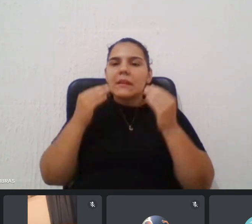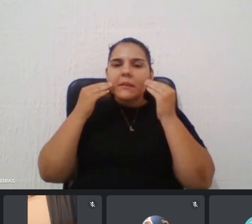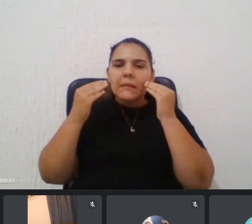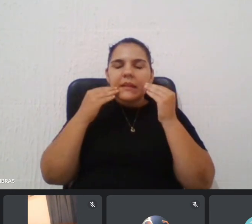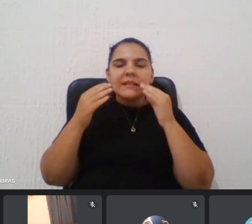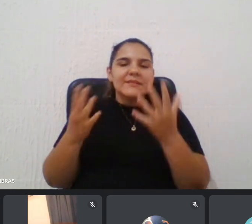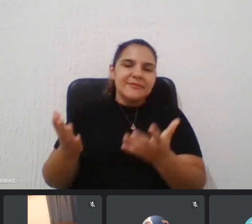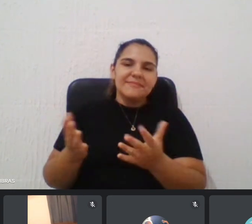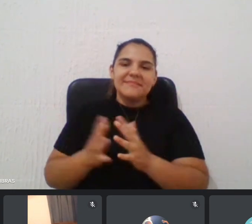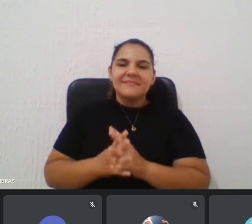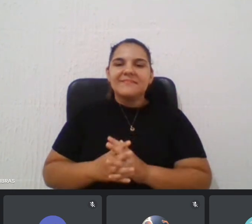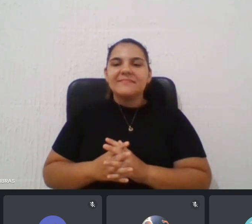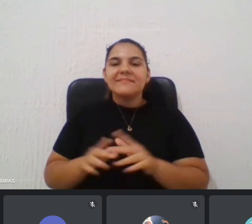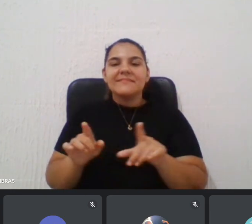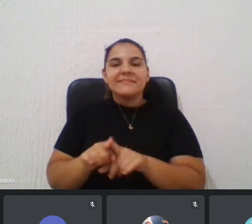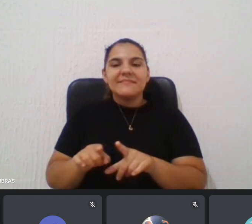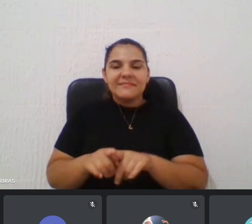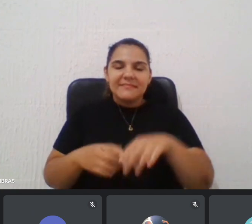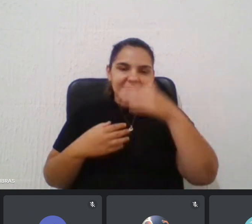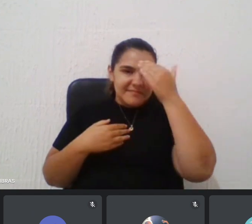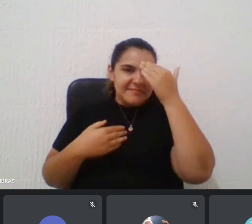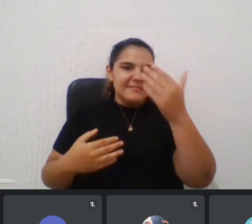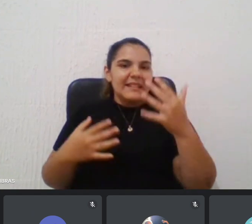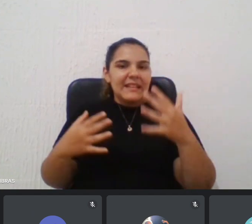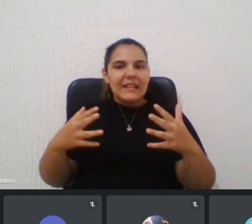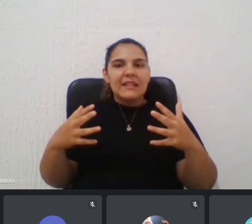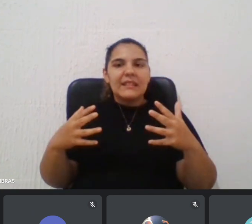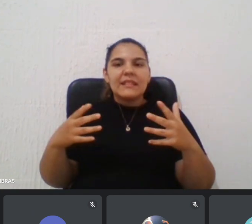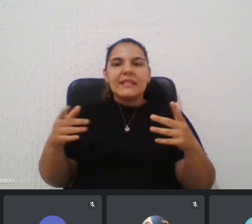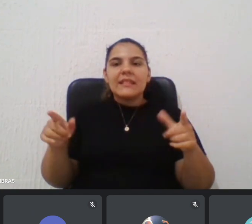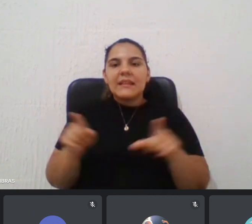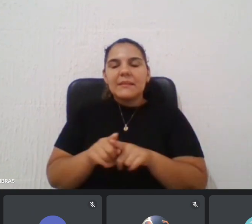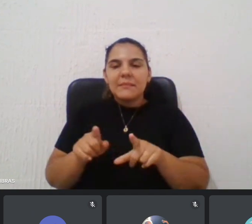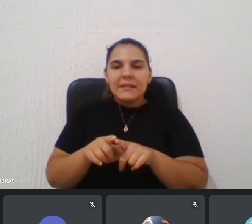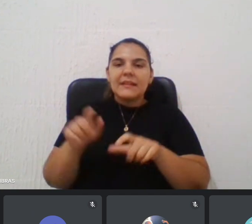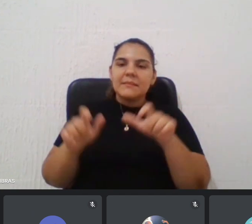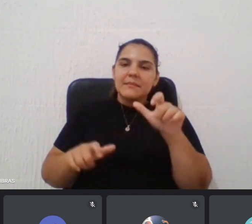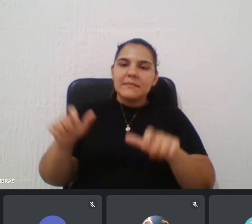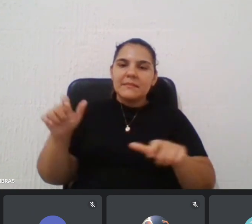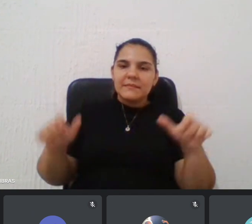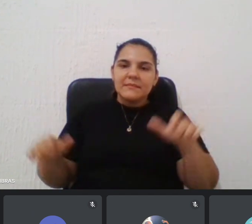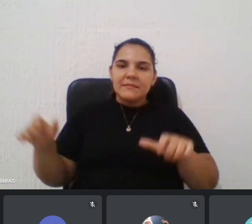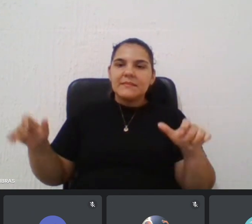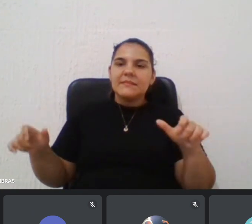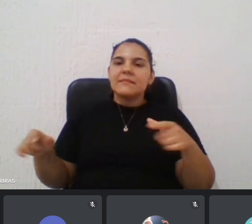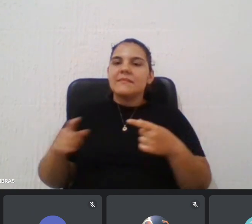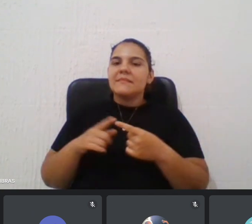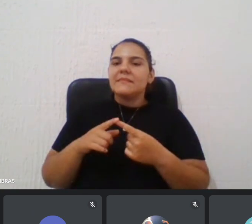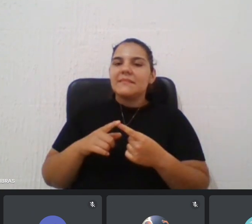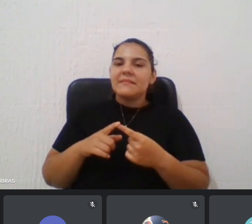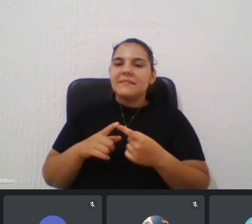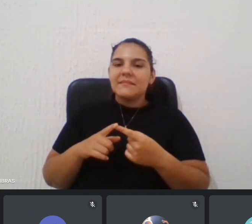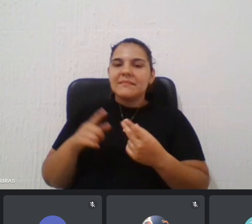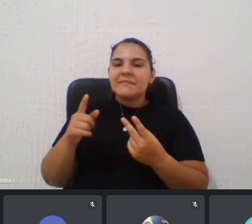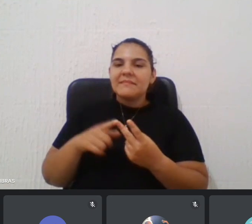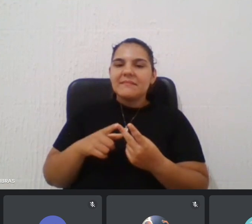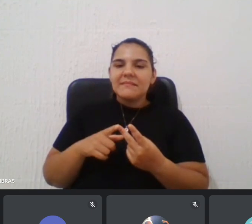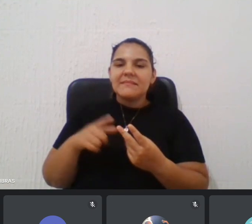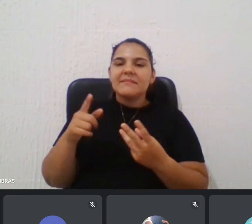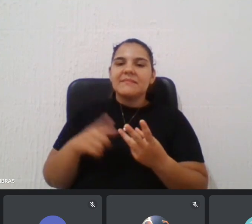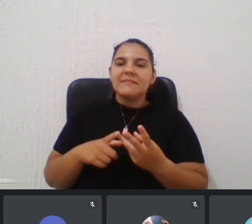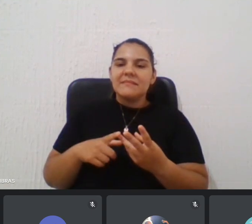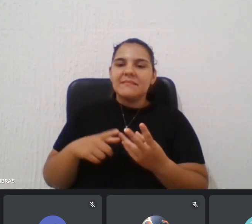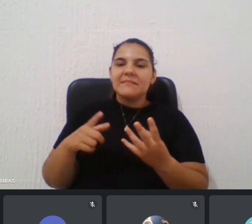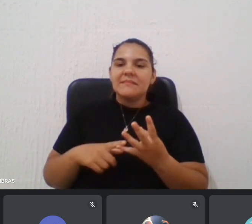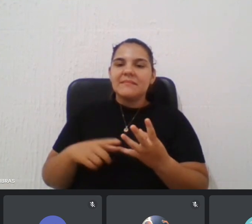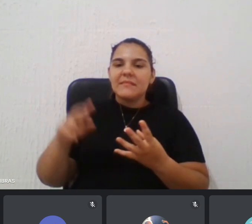e eu agradeço a esses seres que aqui estão, estão o Edo, o Igor, o Adler, Débora, um time